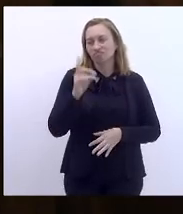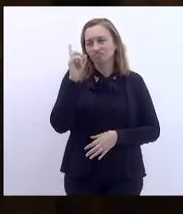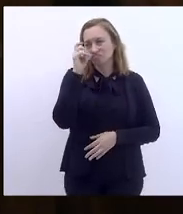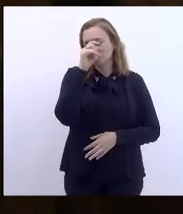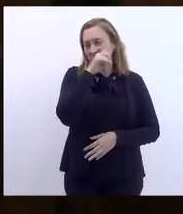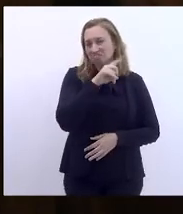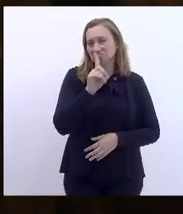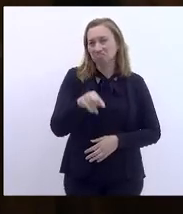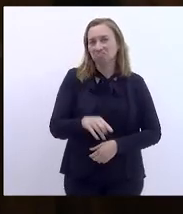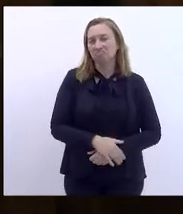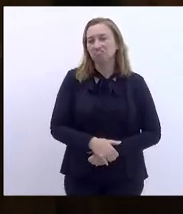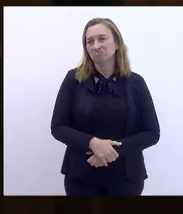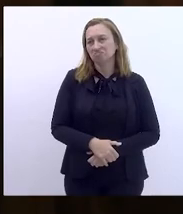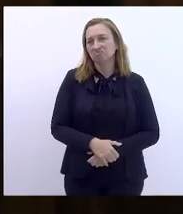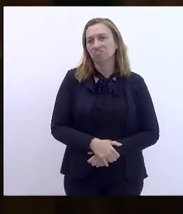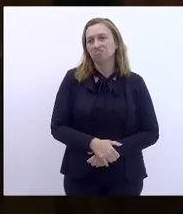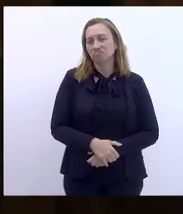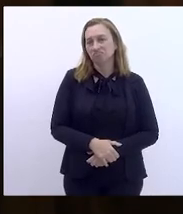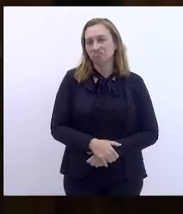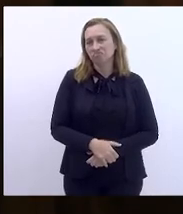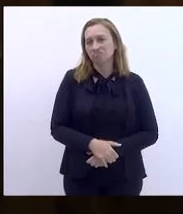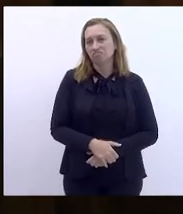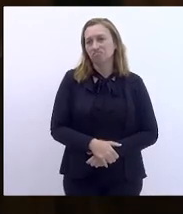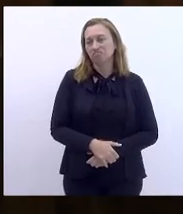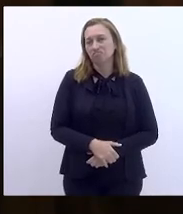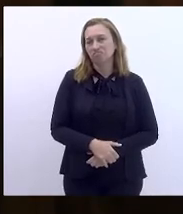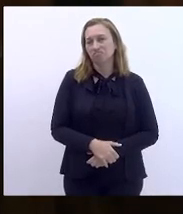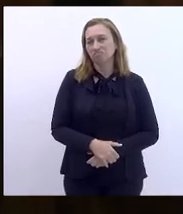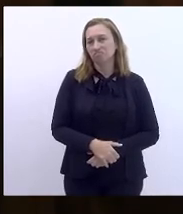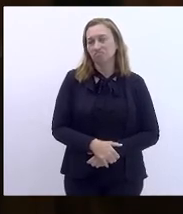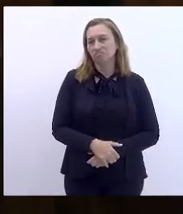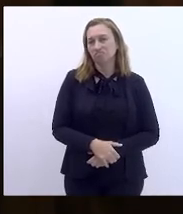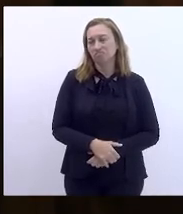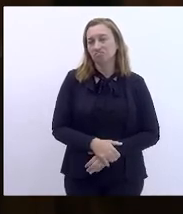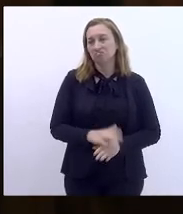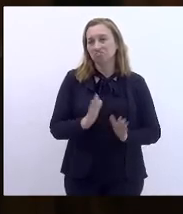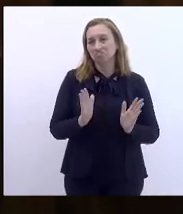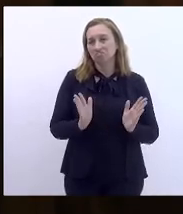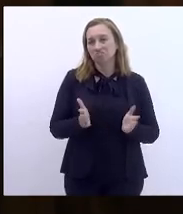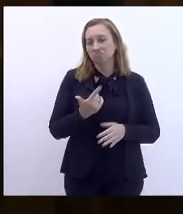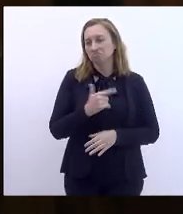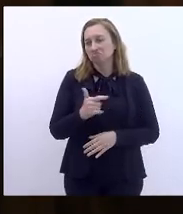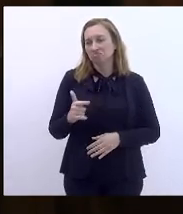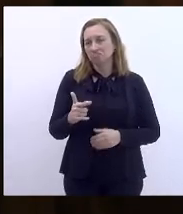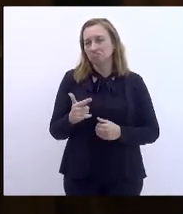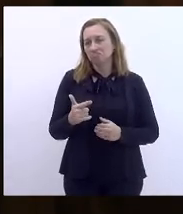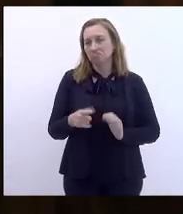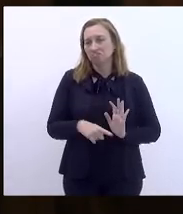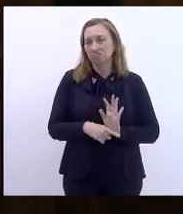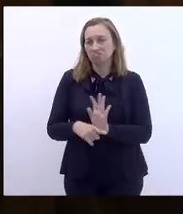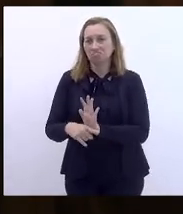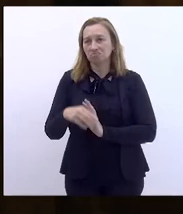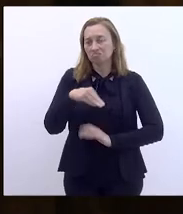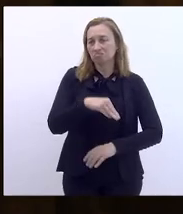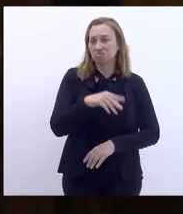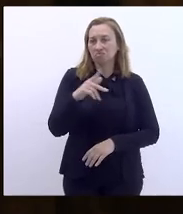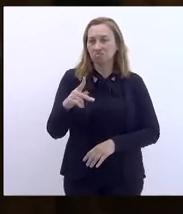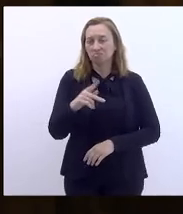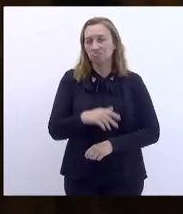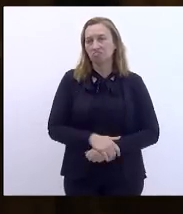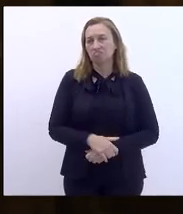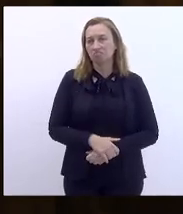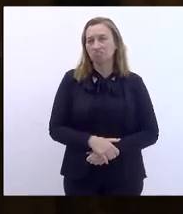difícil bom e nós não temos agora ajuda do MP que o